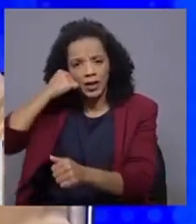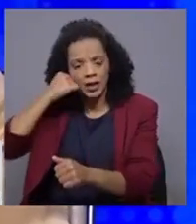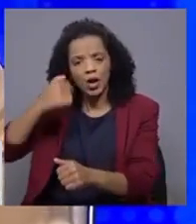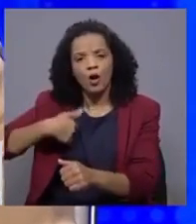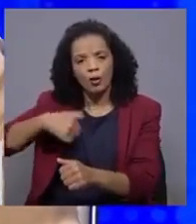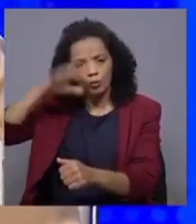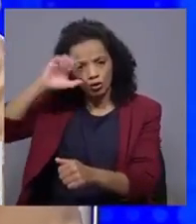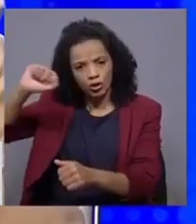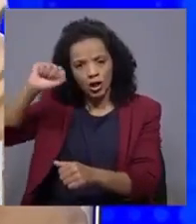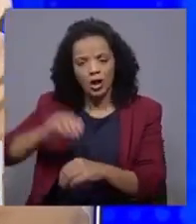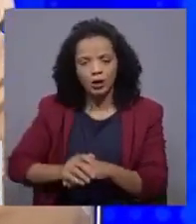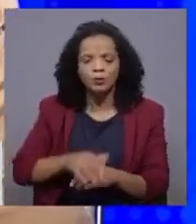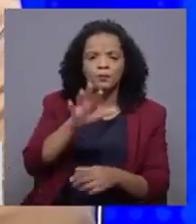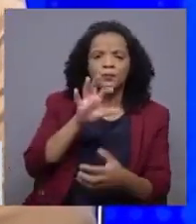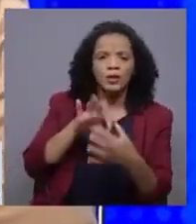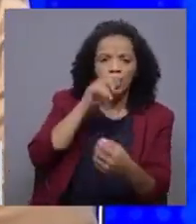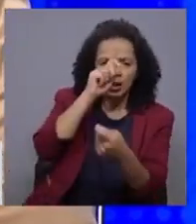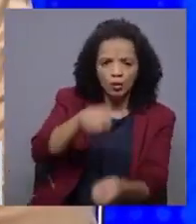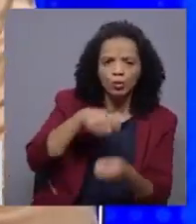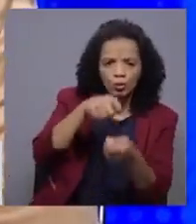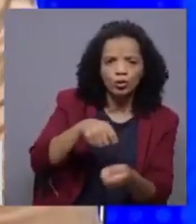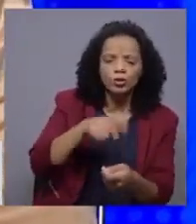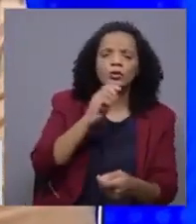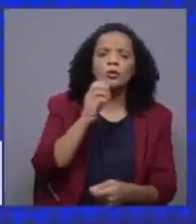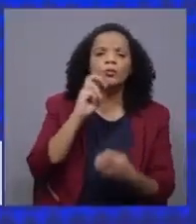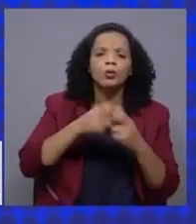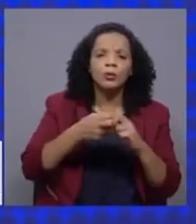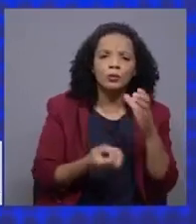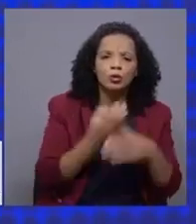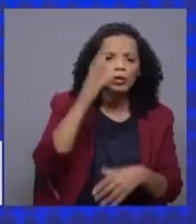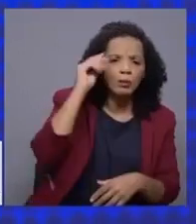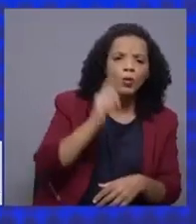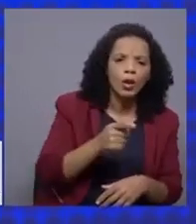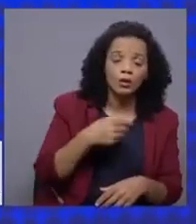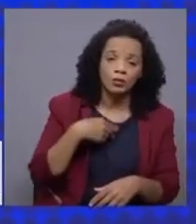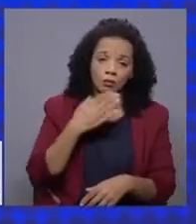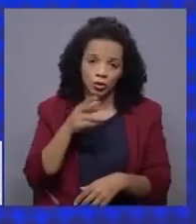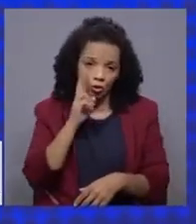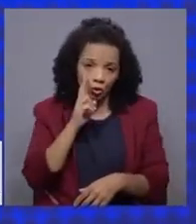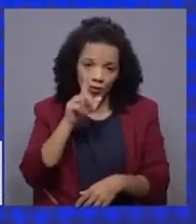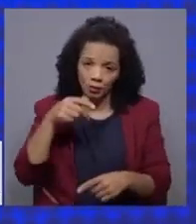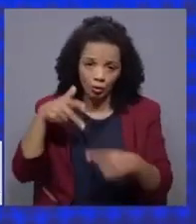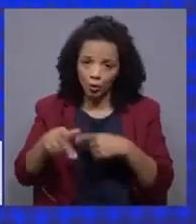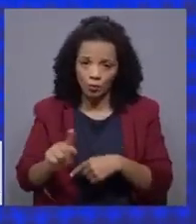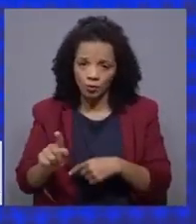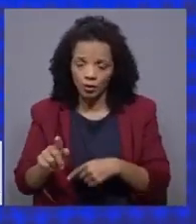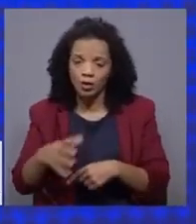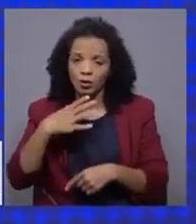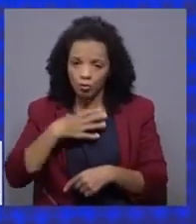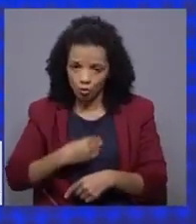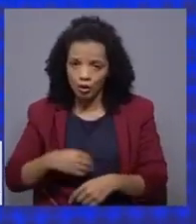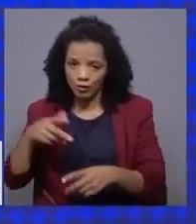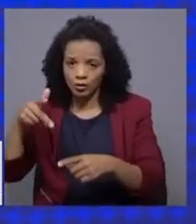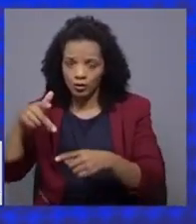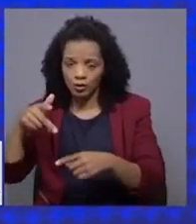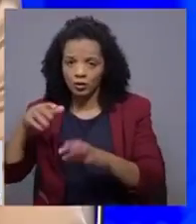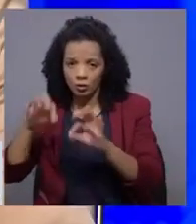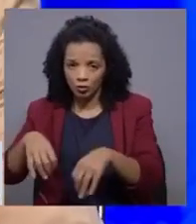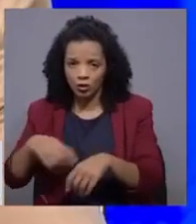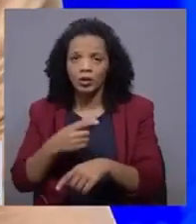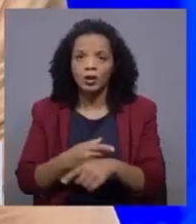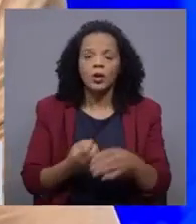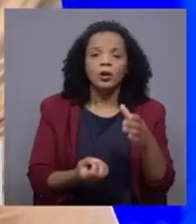próprio Estado. Quanto aos agricultores e aquilo que foi dito. Qual é o problema da produção animal? E já peço desculpa, também não interrompi, gostaria de concluir. Não, mas podem se interromper. Produção